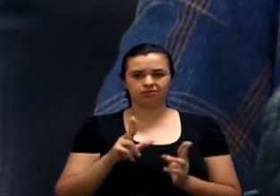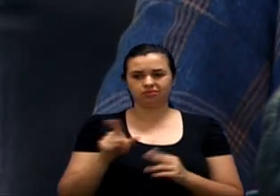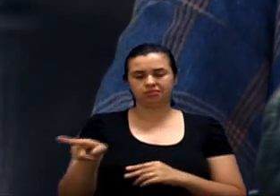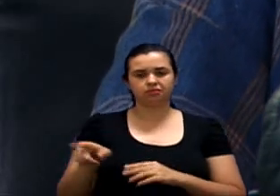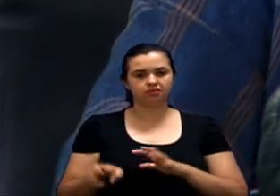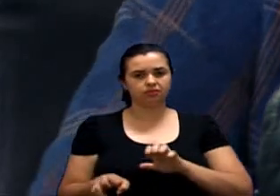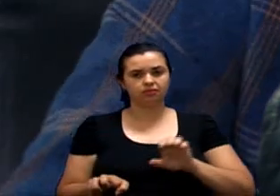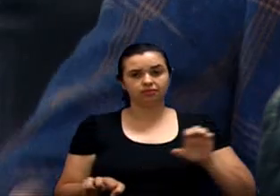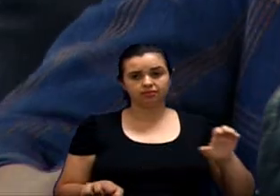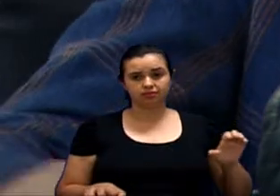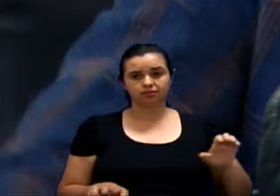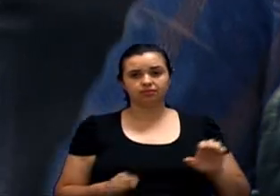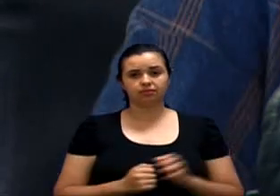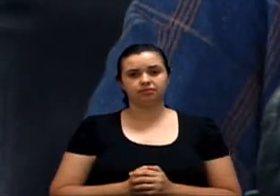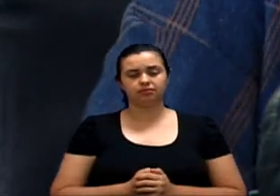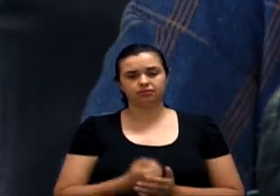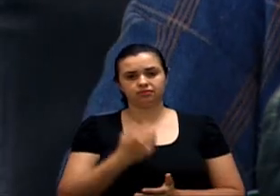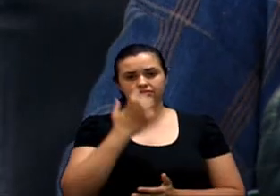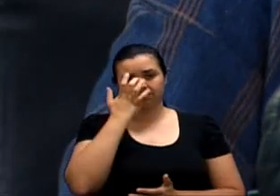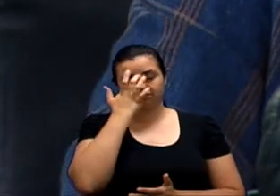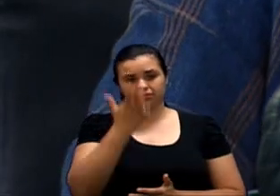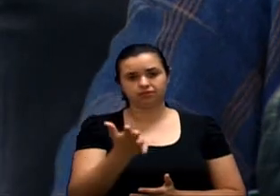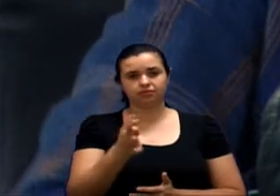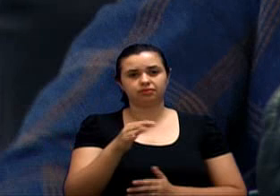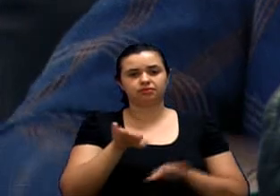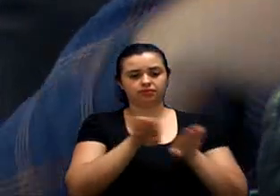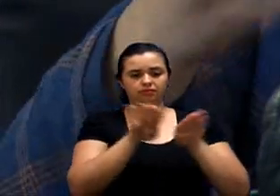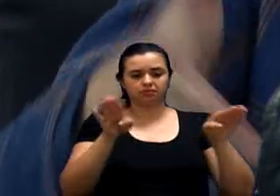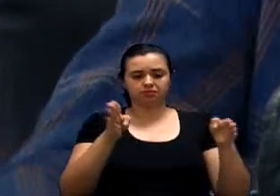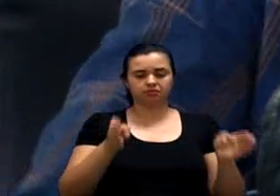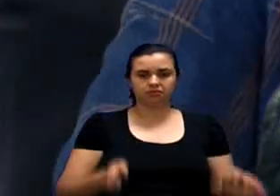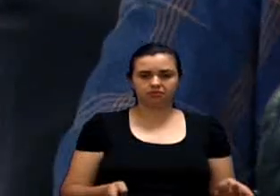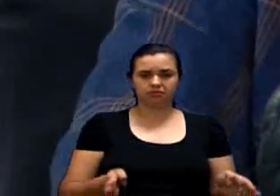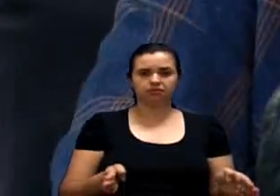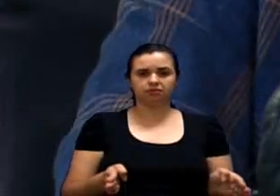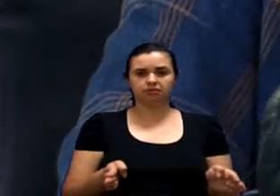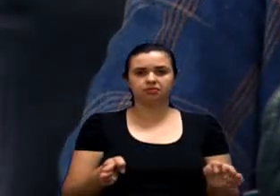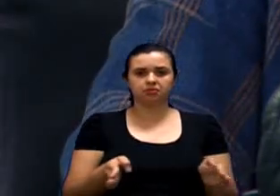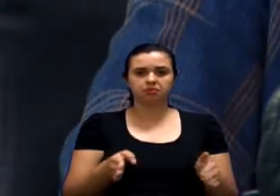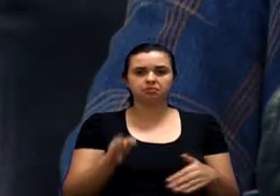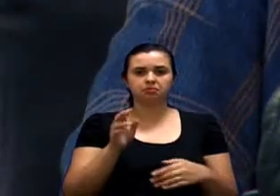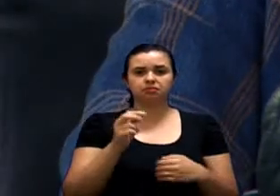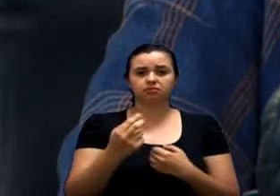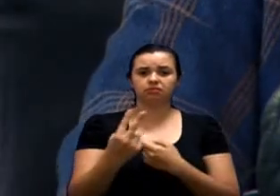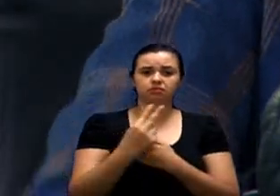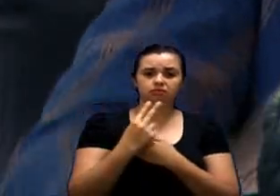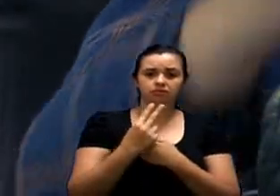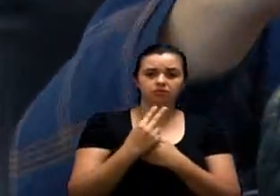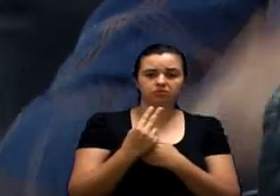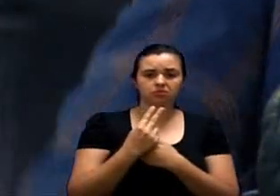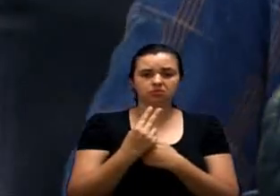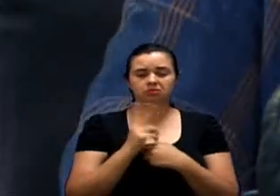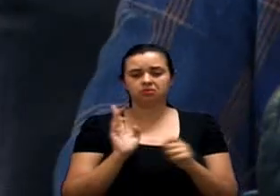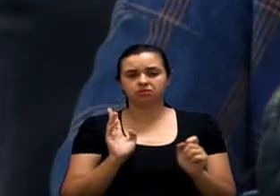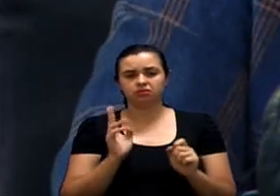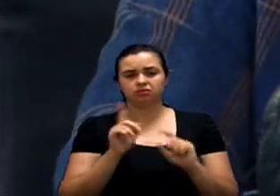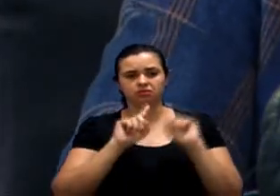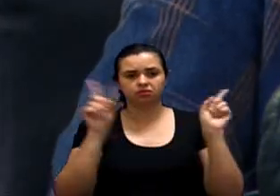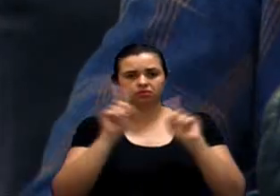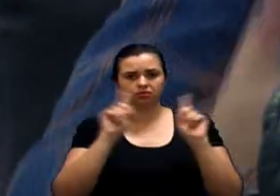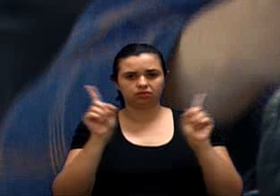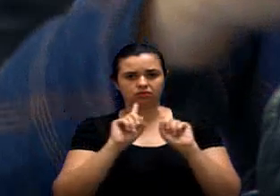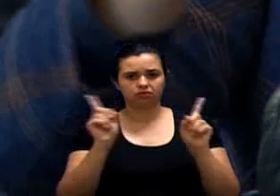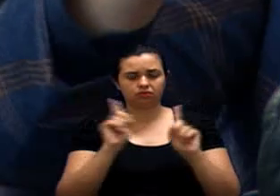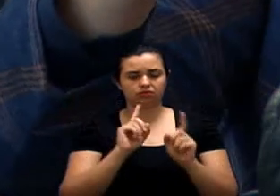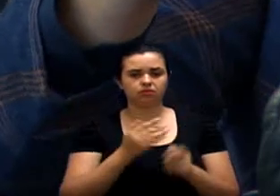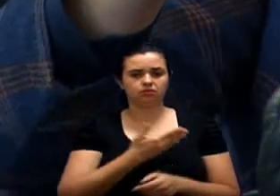comentários. É muito fácil ficar atrás de uma mesa, debaixo de um ar-condicionado, seja lá onde for, fazendo crítica a um governo que está na rua trabalhando. Então é isso, Dine, só queria